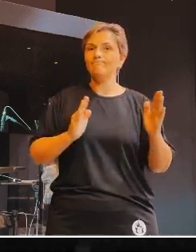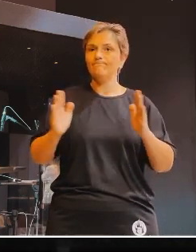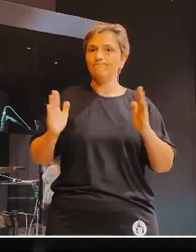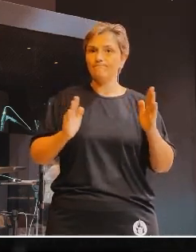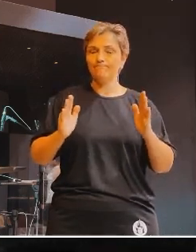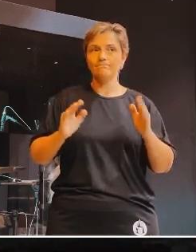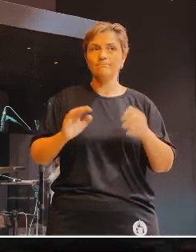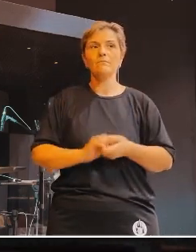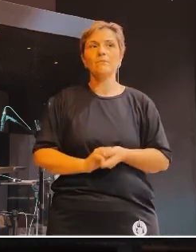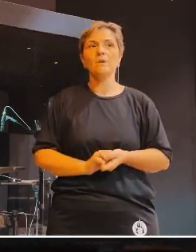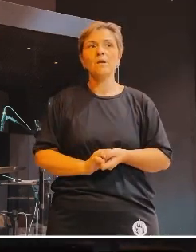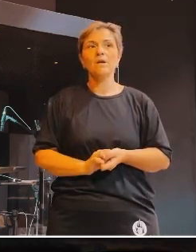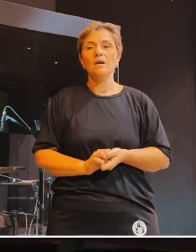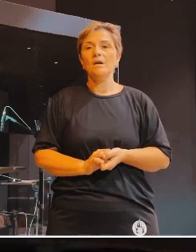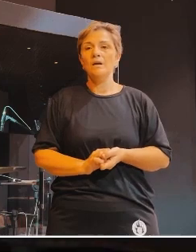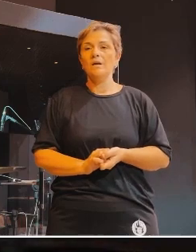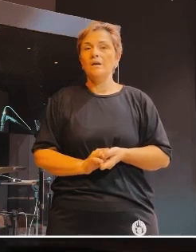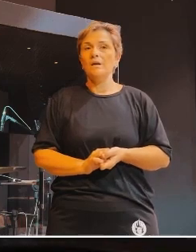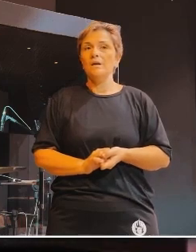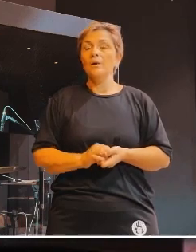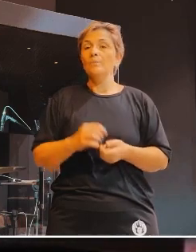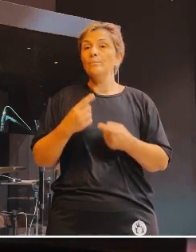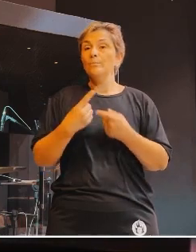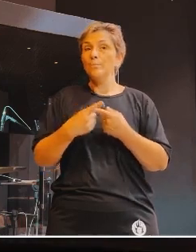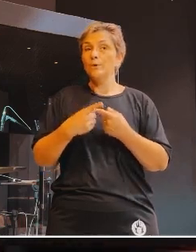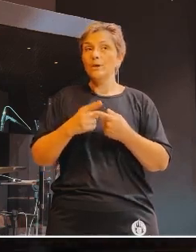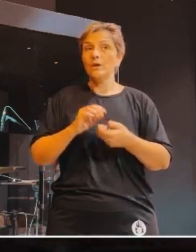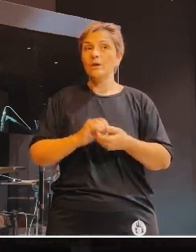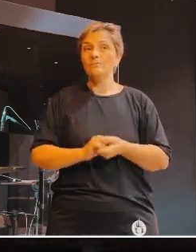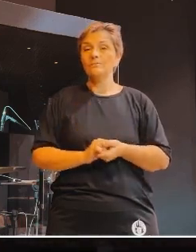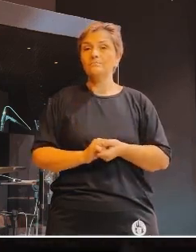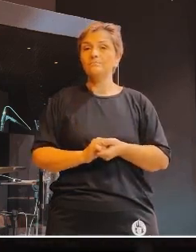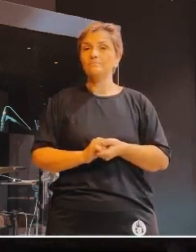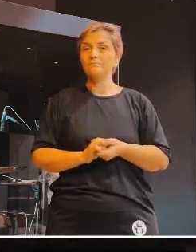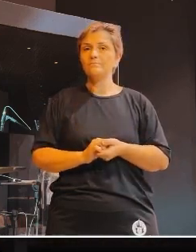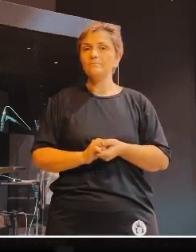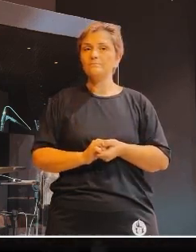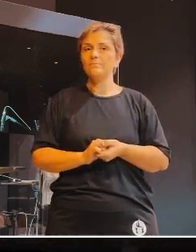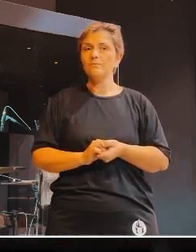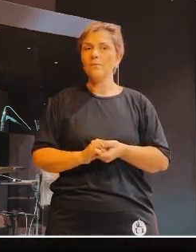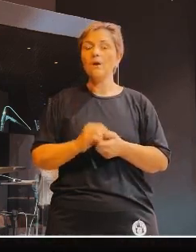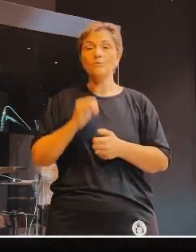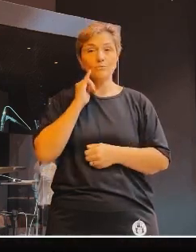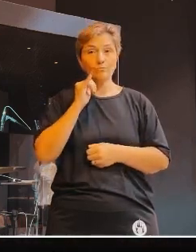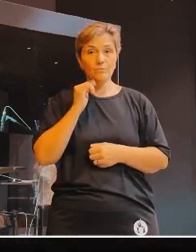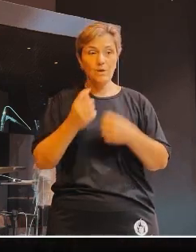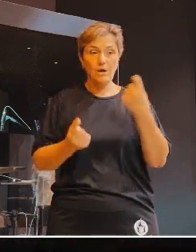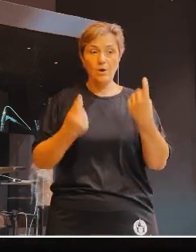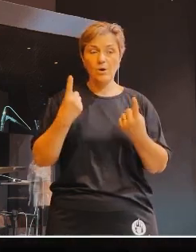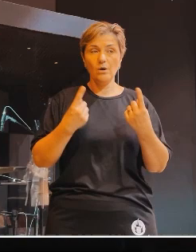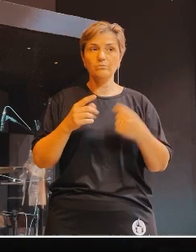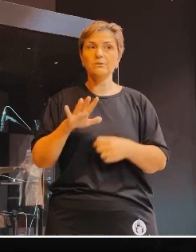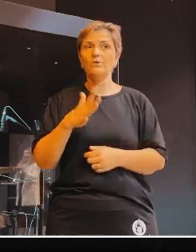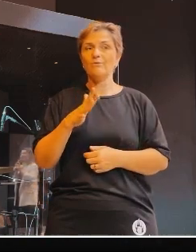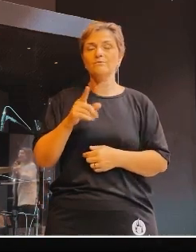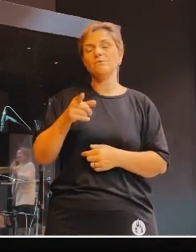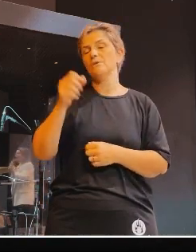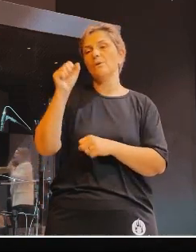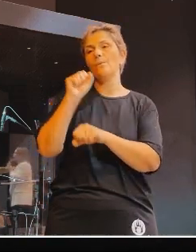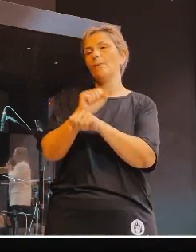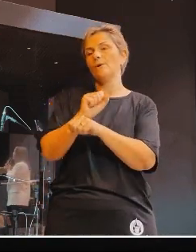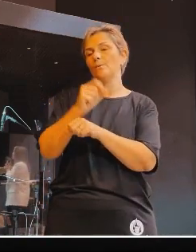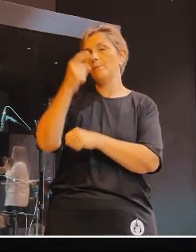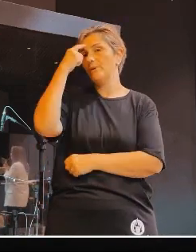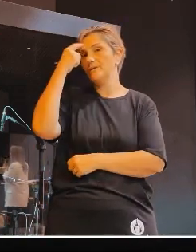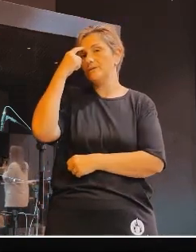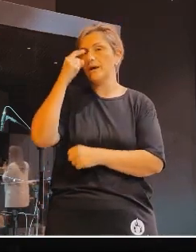Por quê? E eu quero te contar aqui algo que talvez você ainda não tenha parado para pensar,